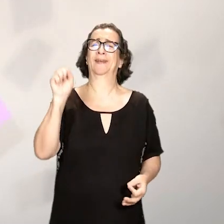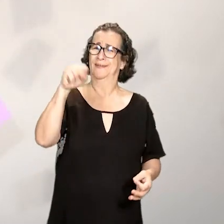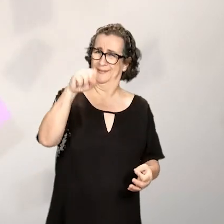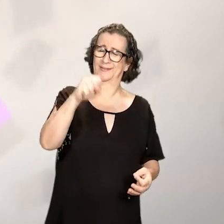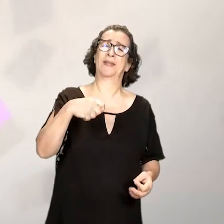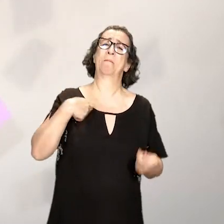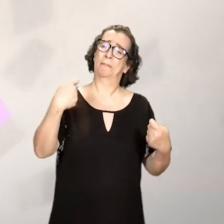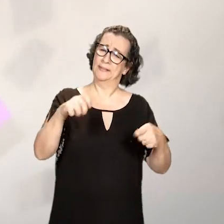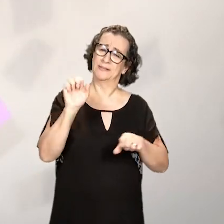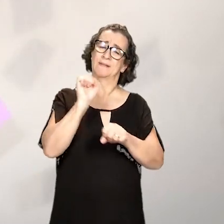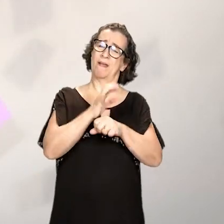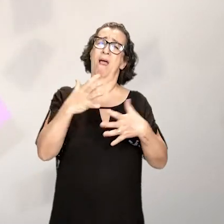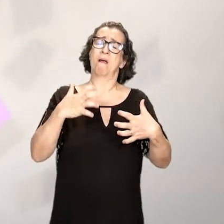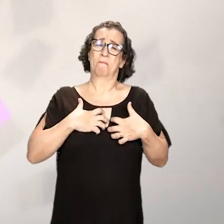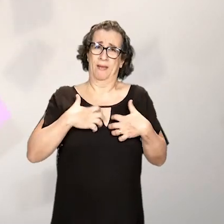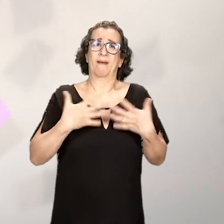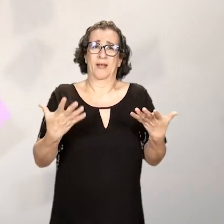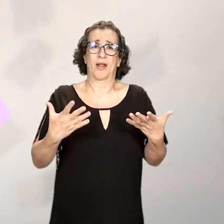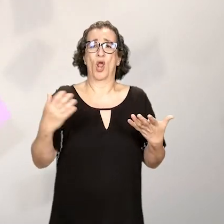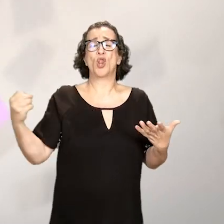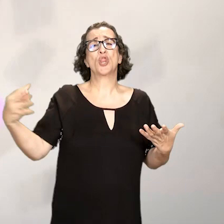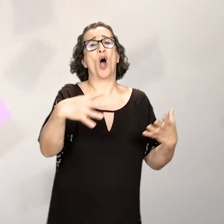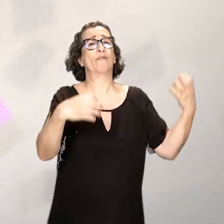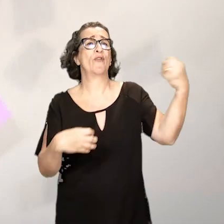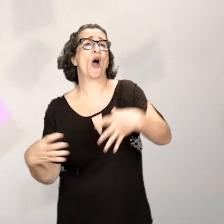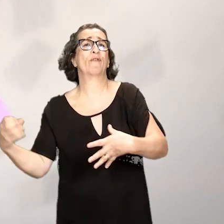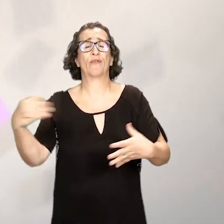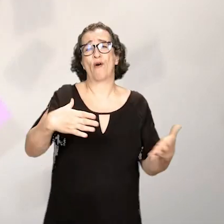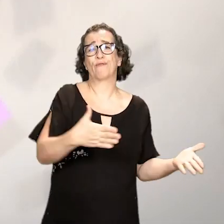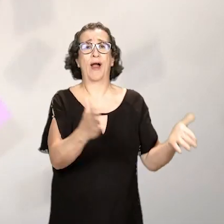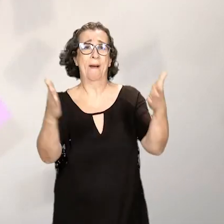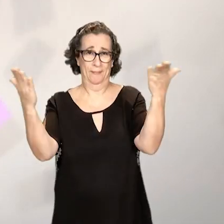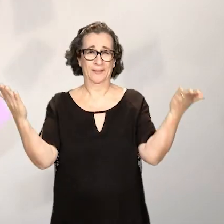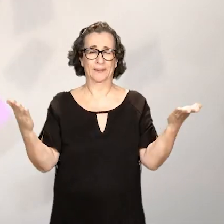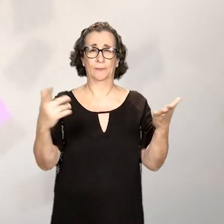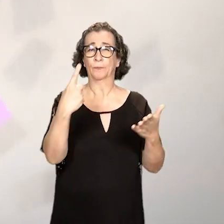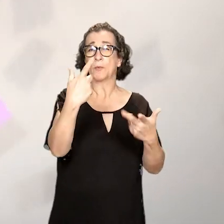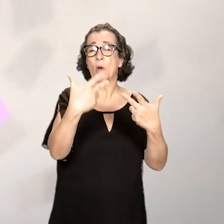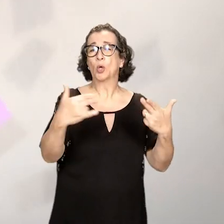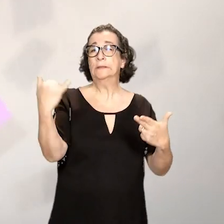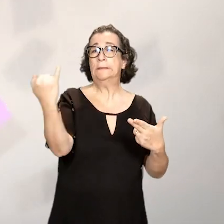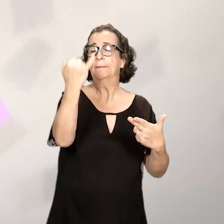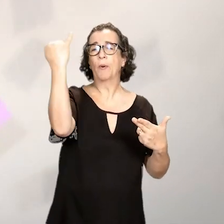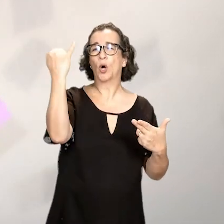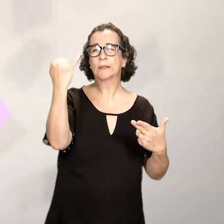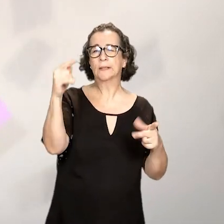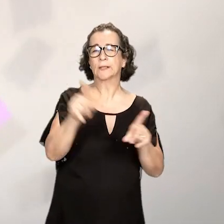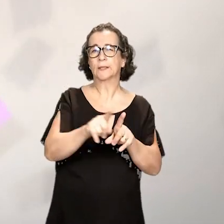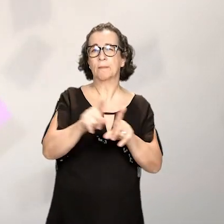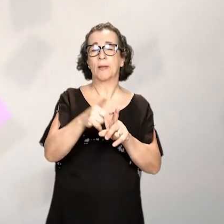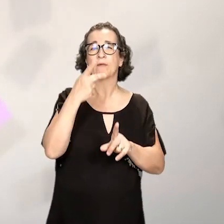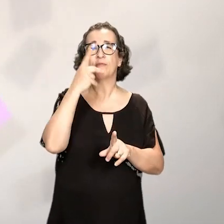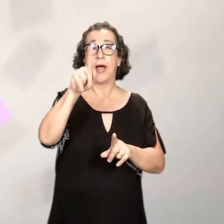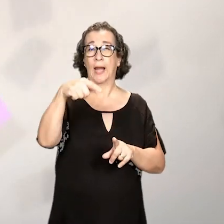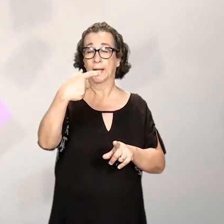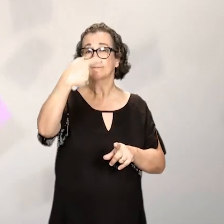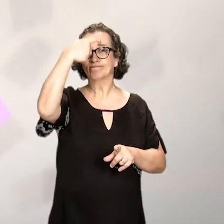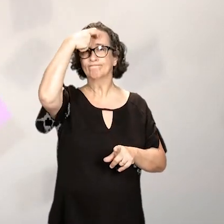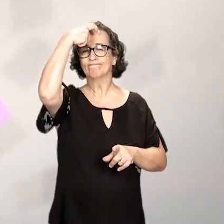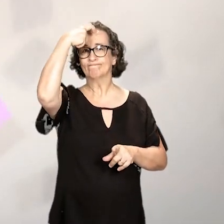tem que ter esperança aí de novos caminhos uma coisa importante também que eu quero trazer é quando a gente fala de saúde mental